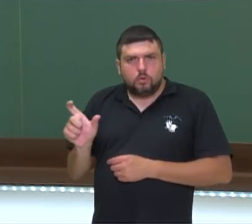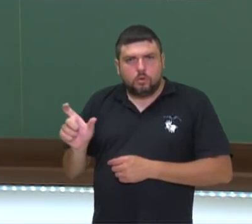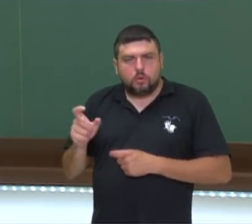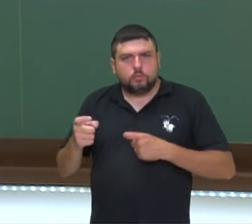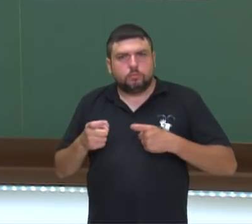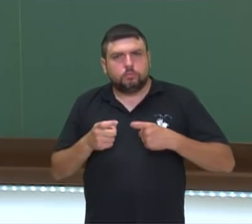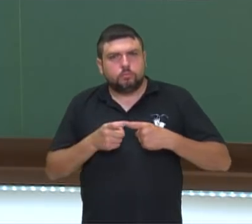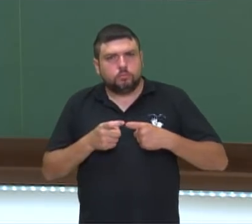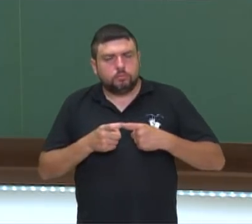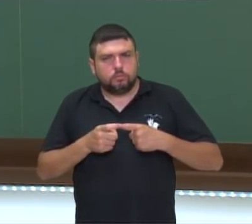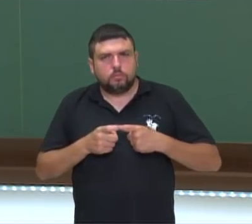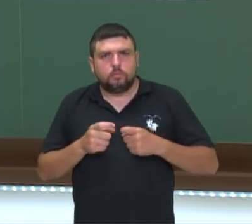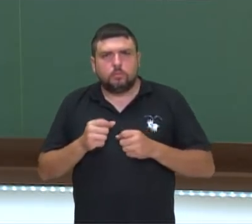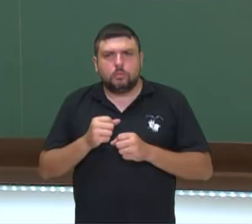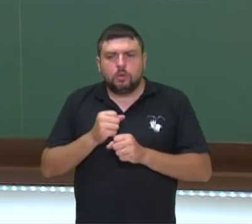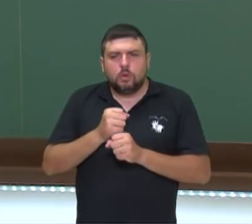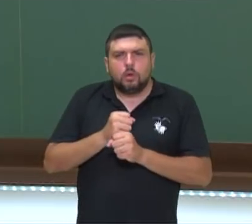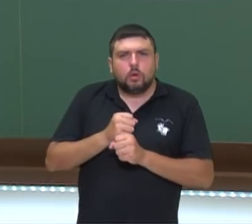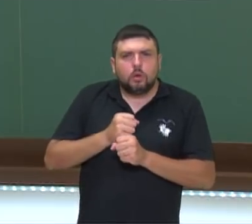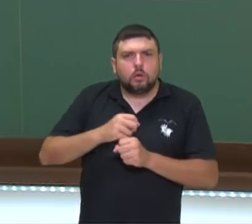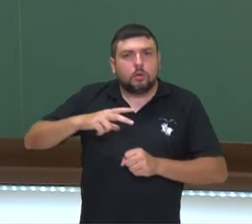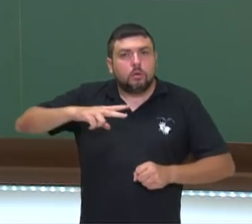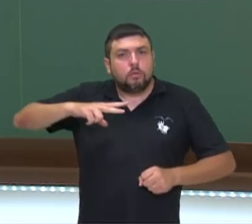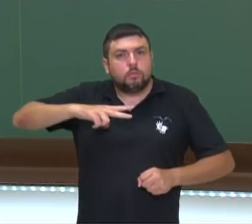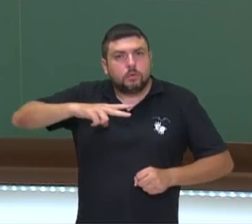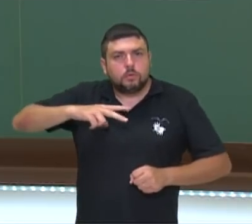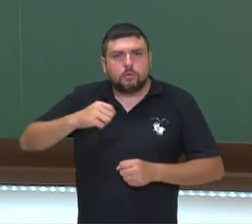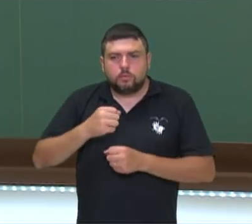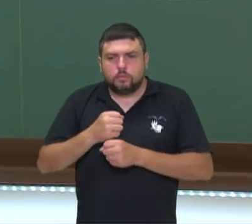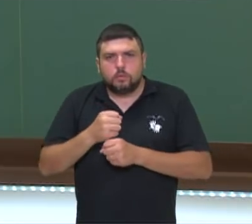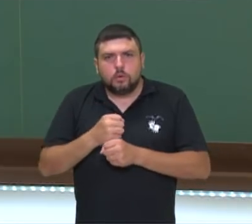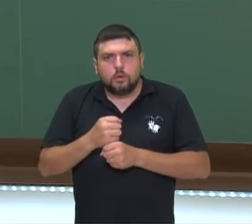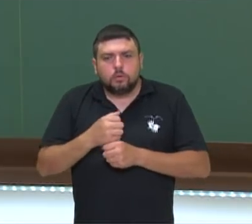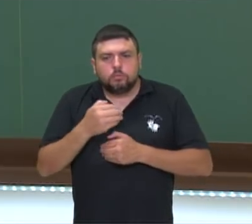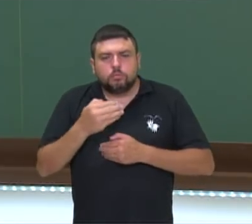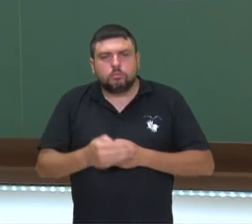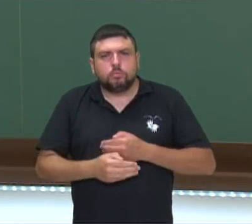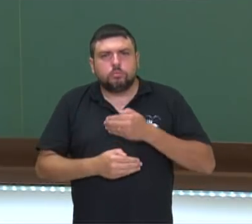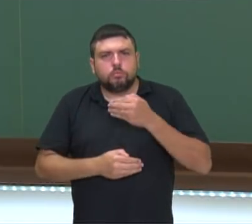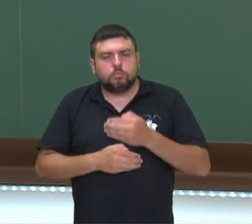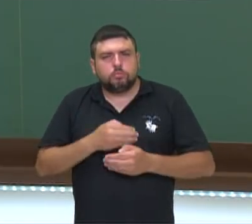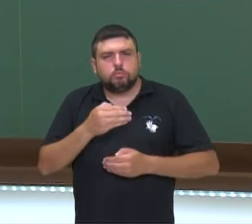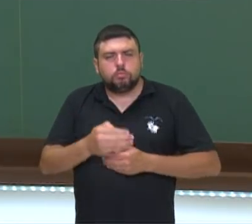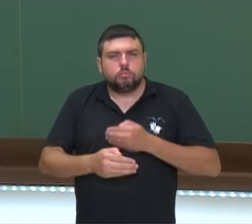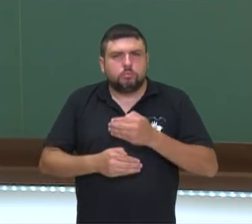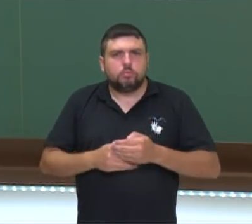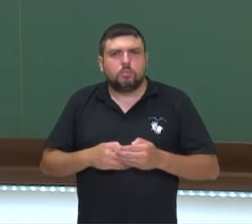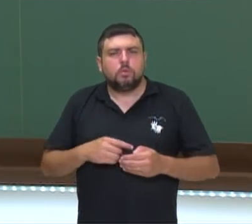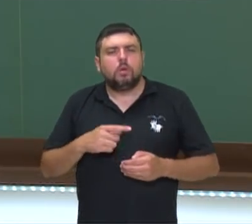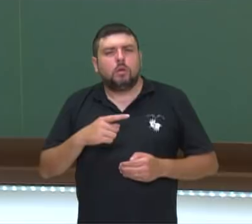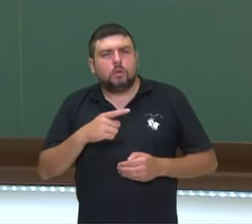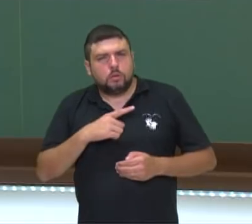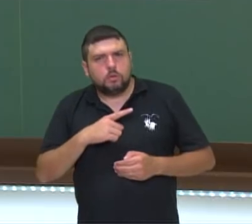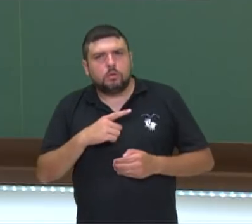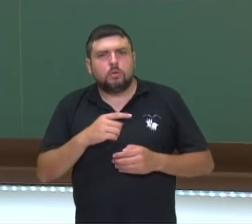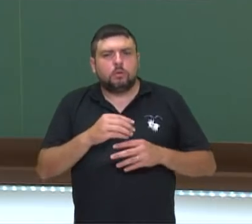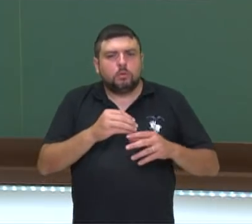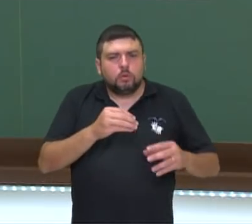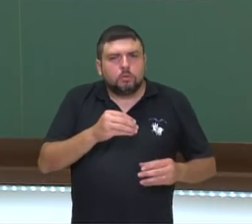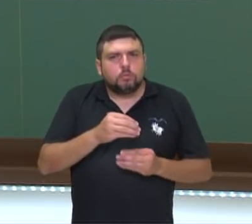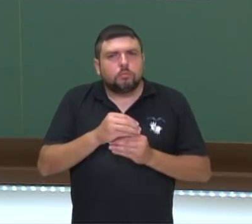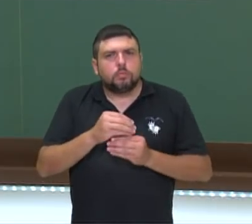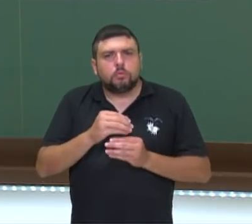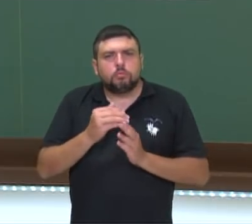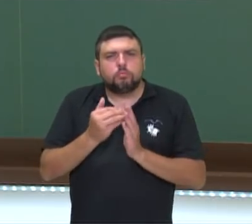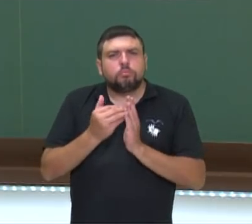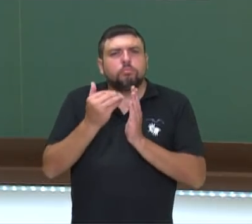ele tem aumento anual, né? Se é um plano de saúde, tanto ele individual ou coletivo, ele tem um aumento anual.